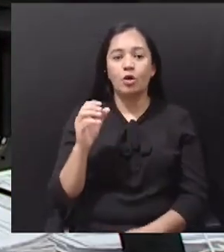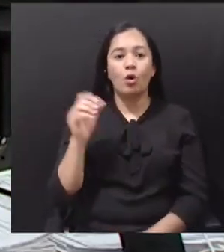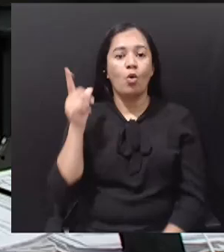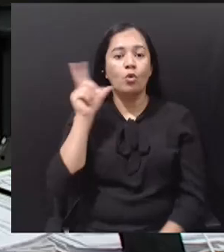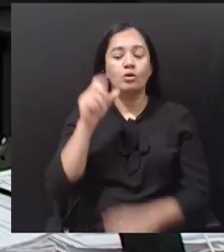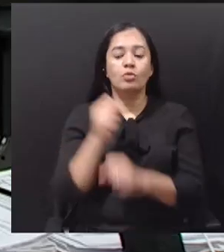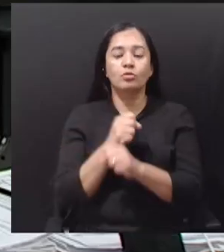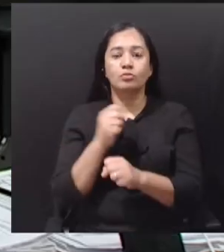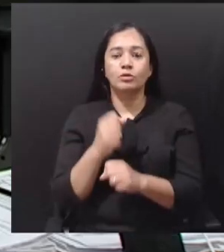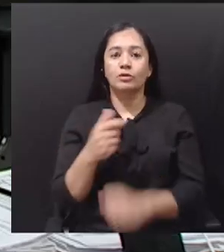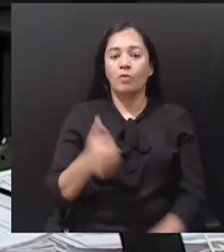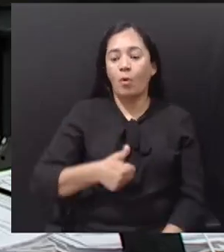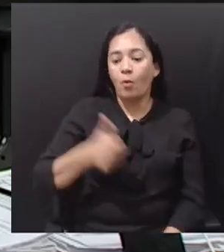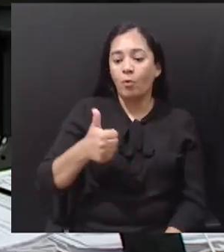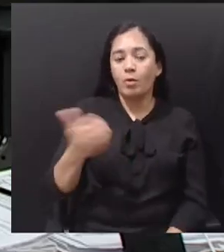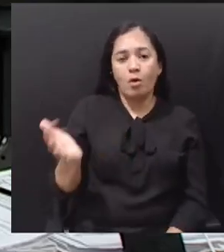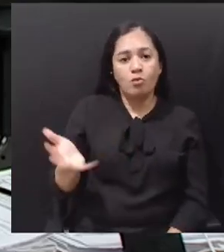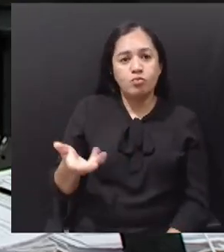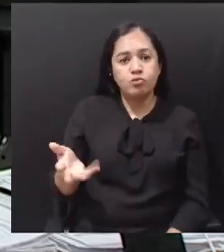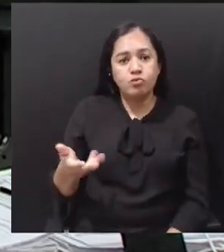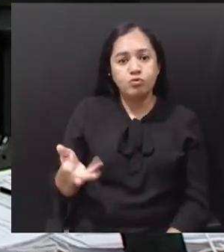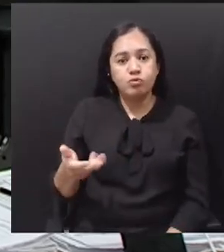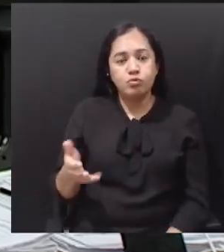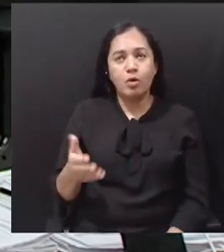um acelerador na época,